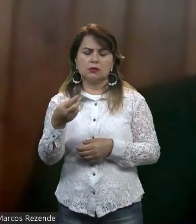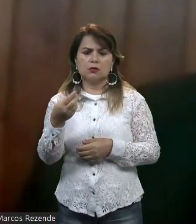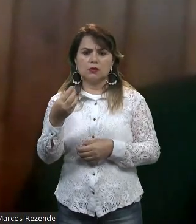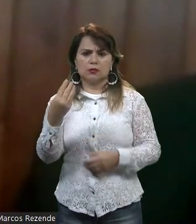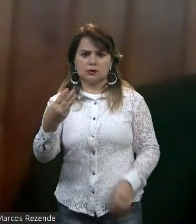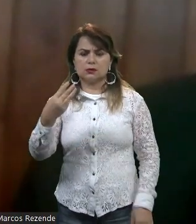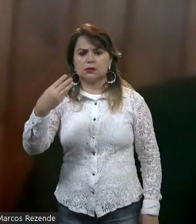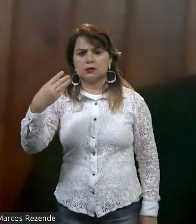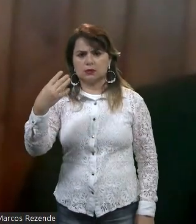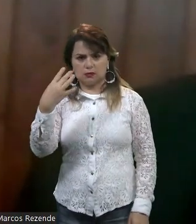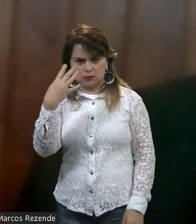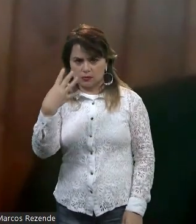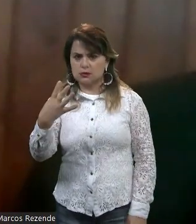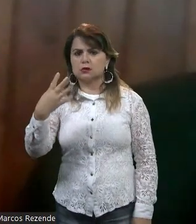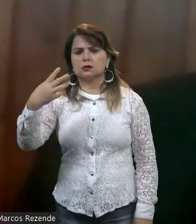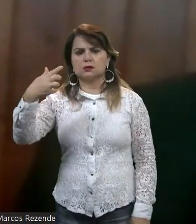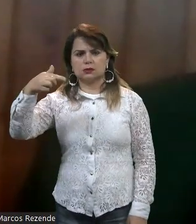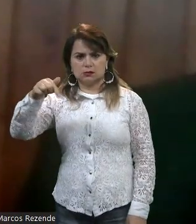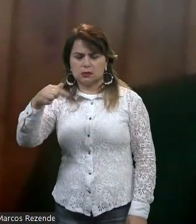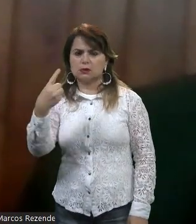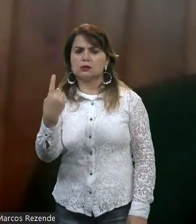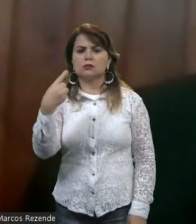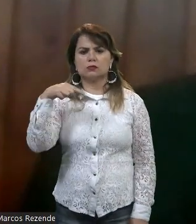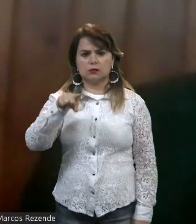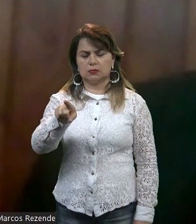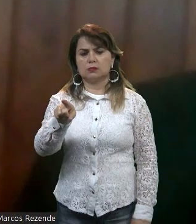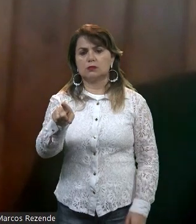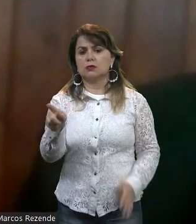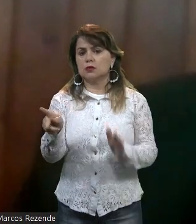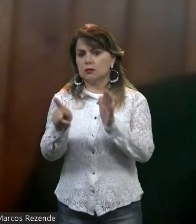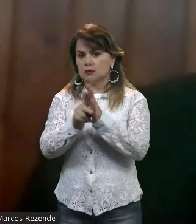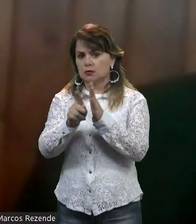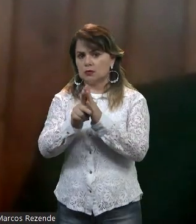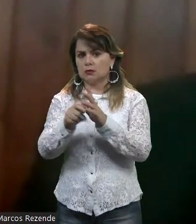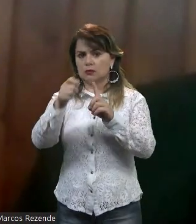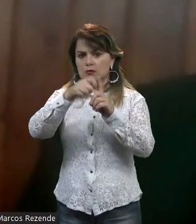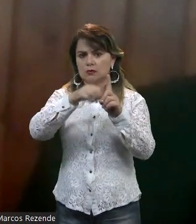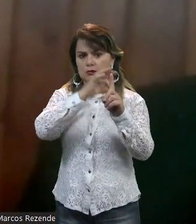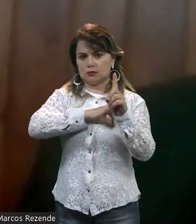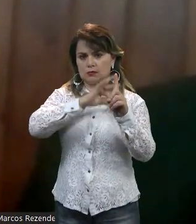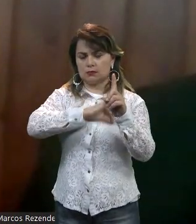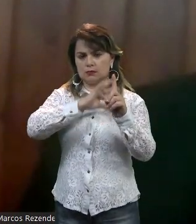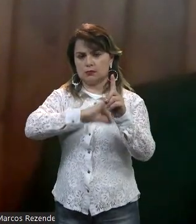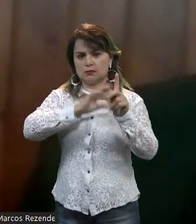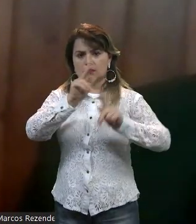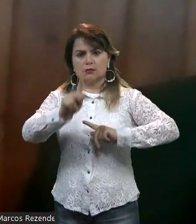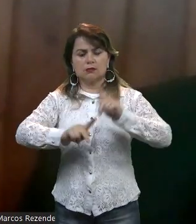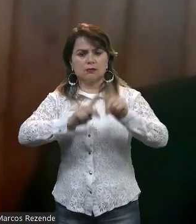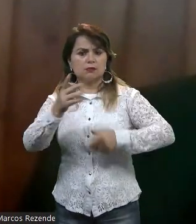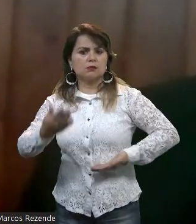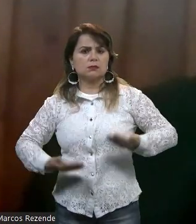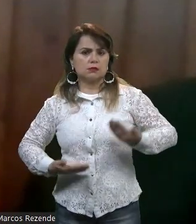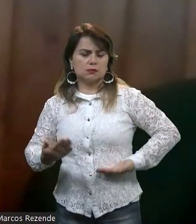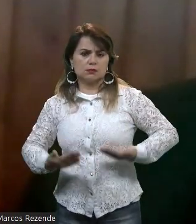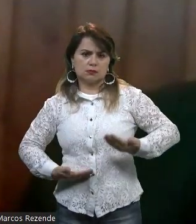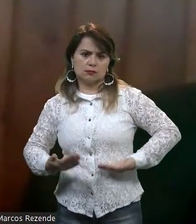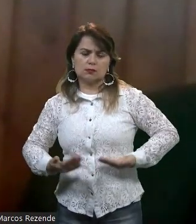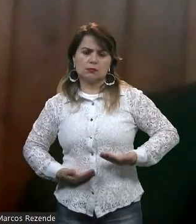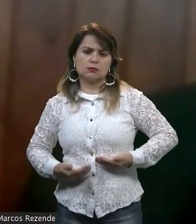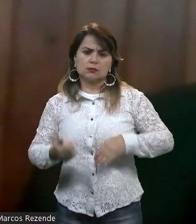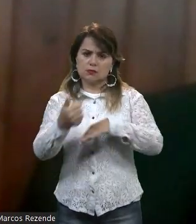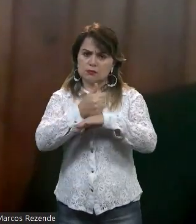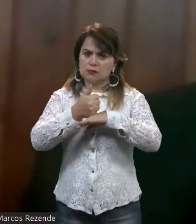R$1.471.000 para despesas relativas à folha de pagamento dos servidores da Secretaria Municipal